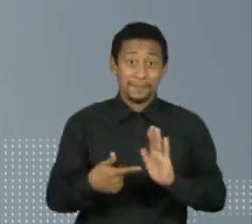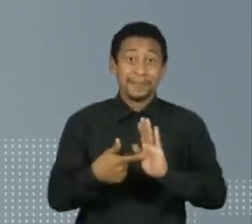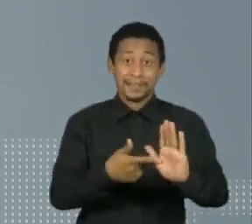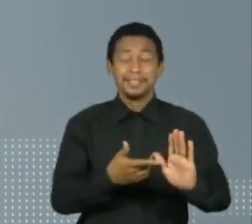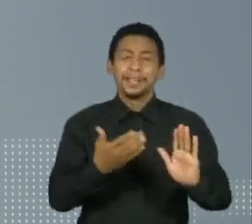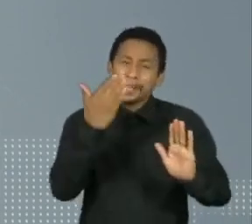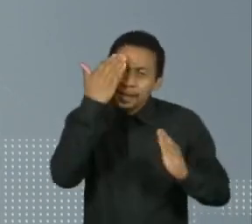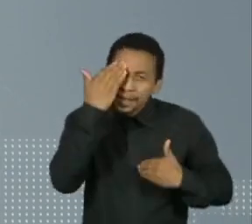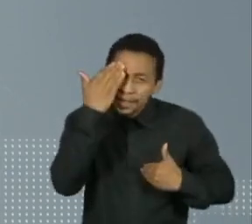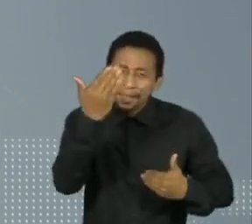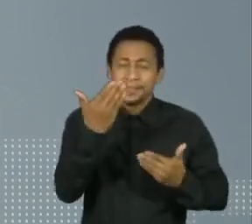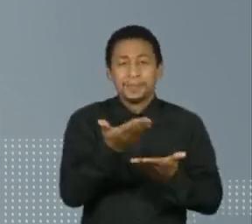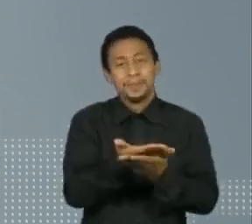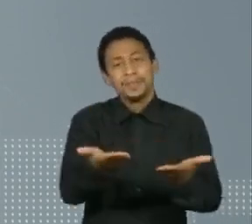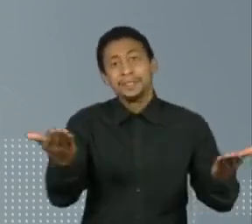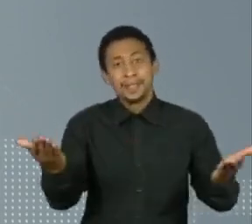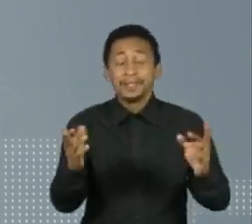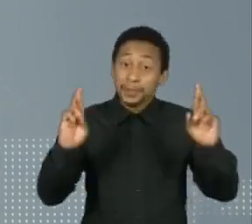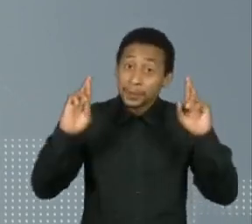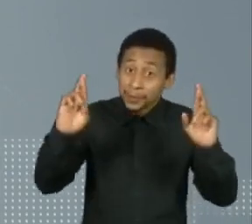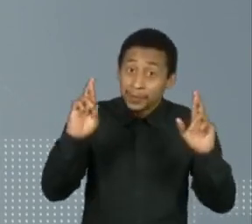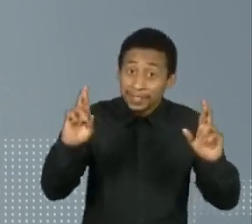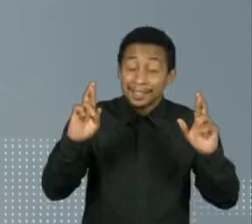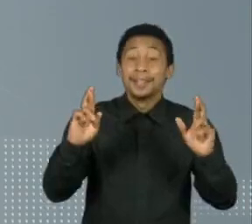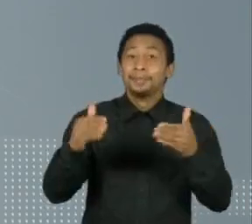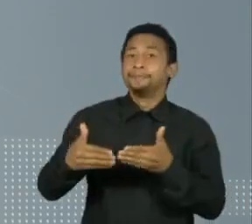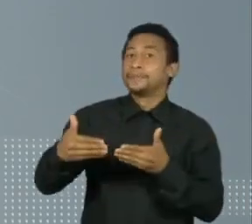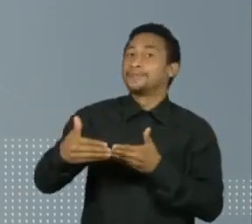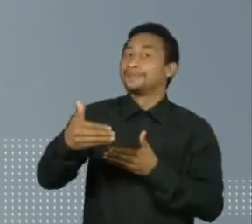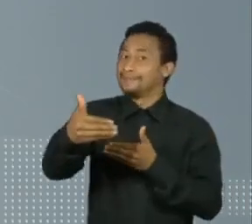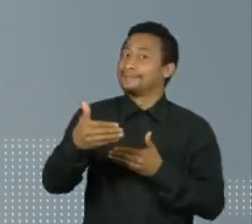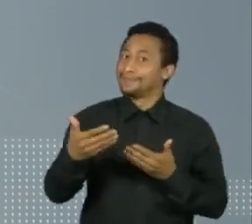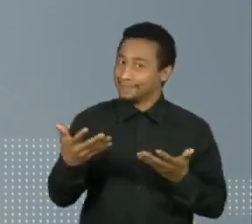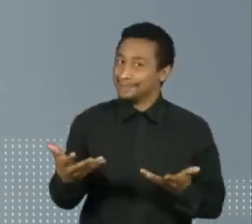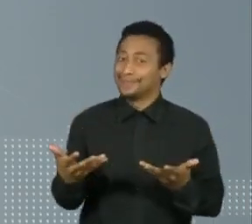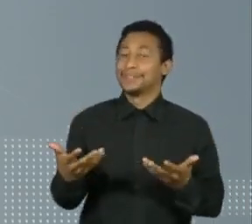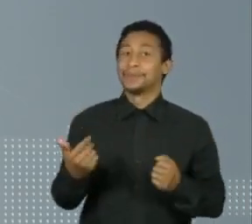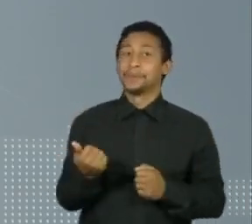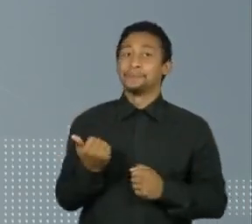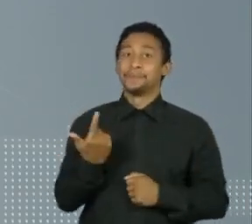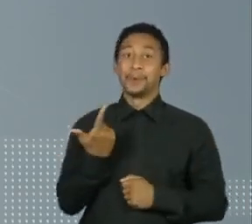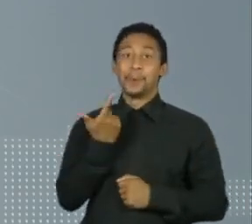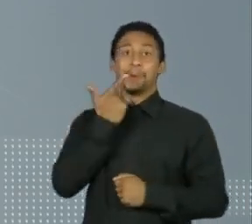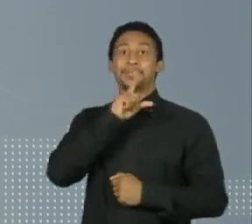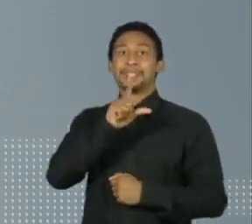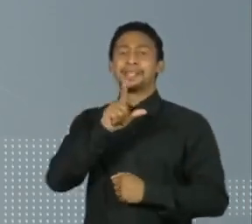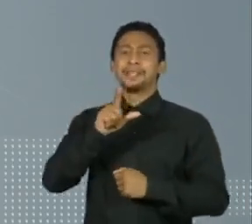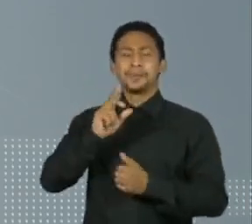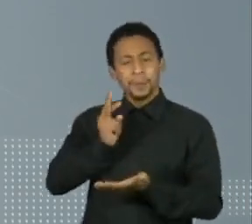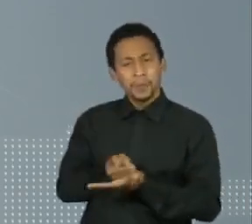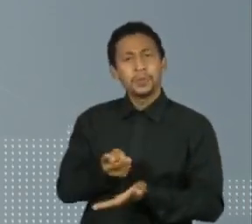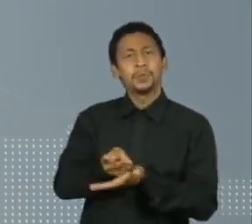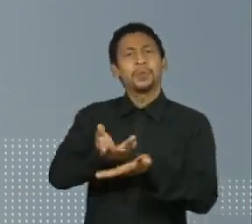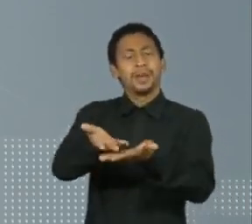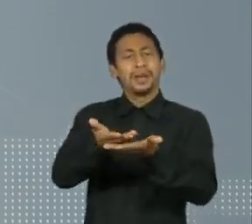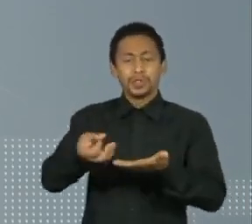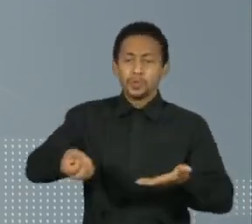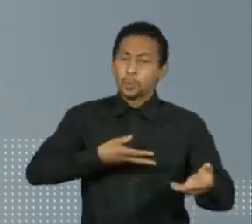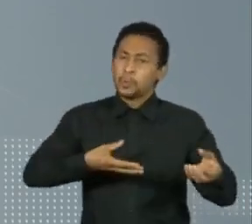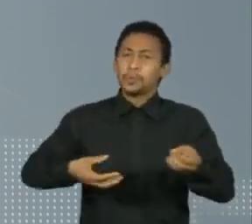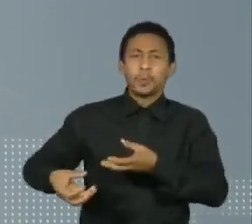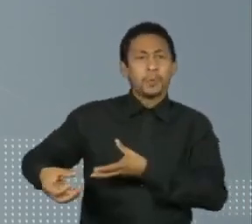agradeço a vocês pela torcida, esperamos poder fazer, continuar fazendo muitas